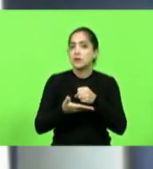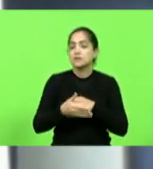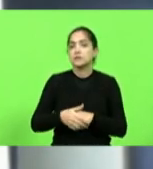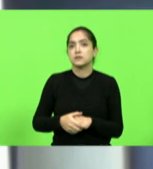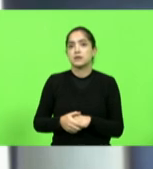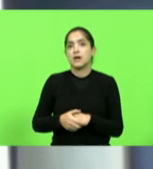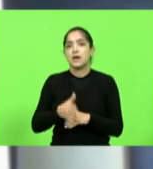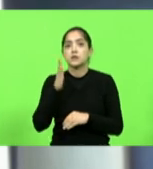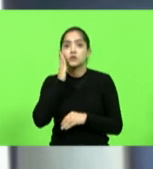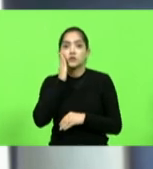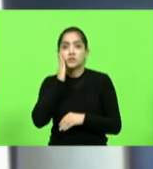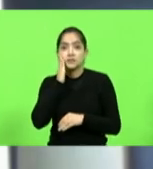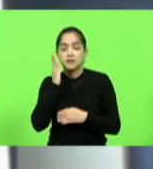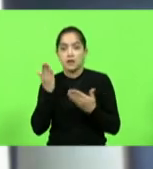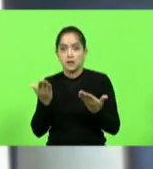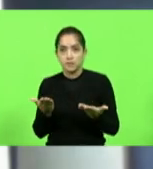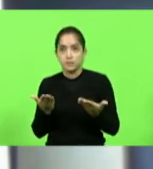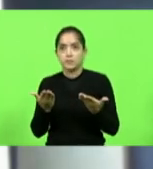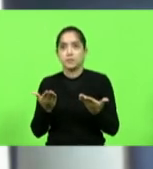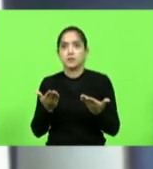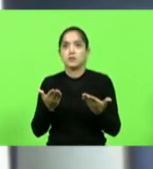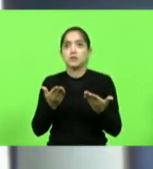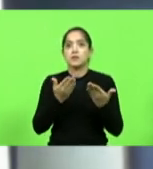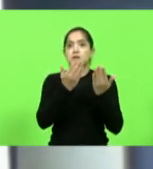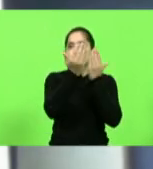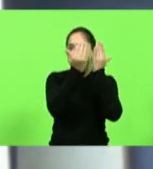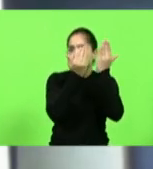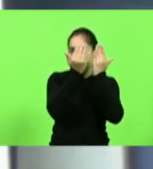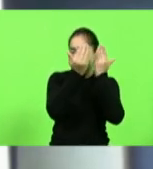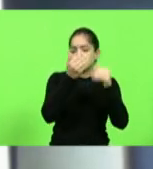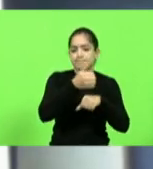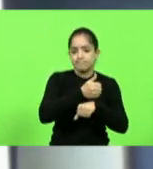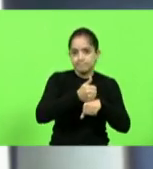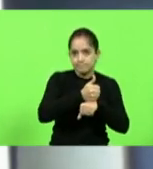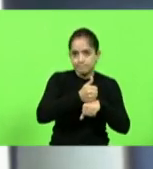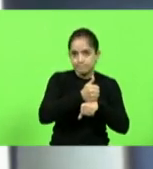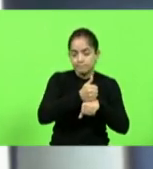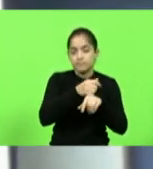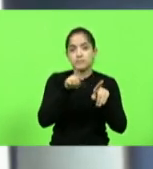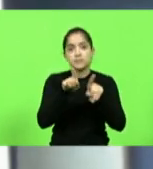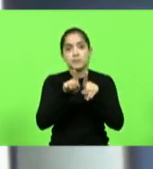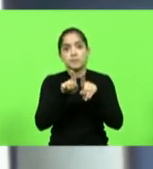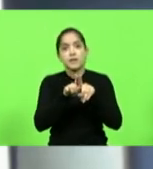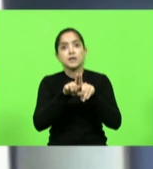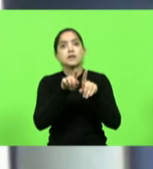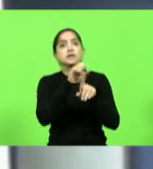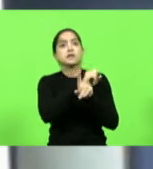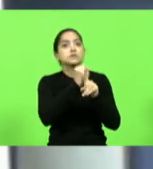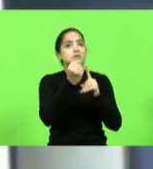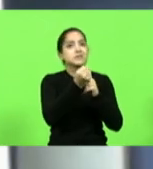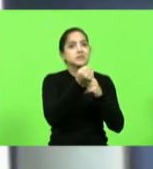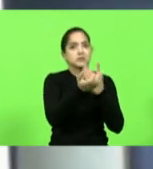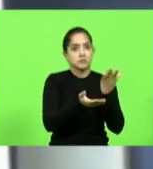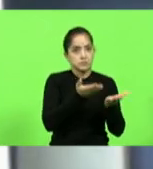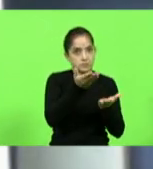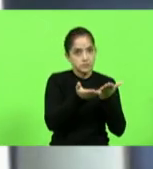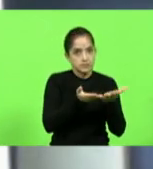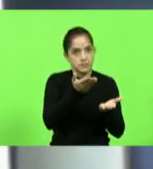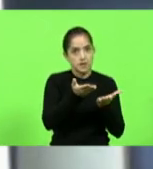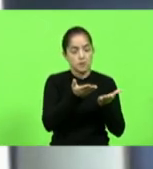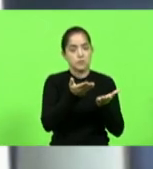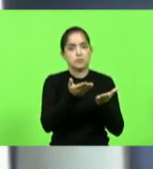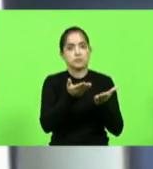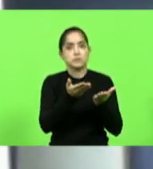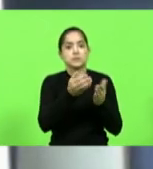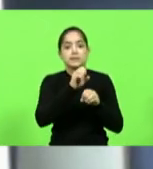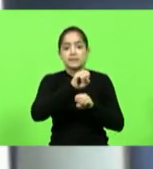Sabemos que a atuação dos psicólogos e dos assistentes na rede básica de